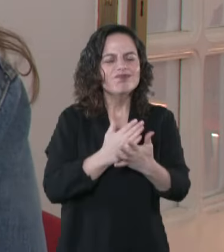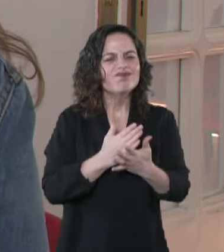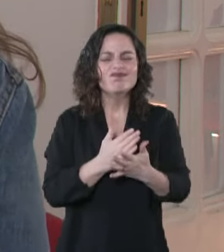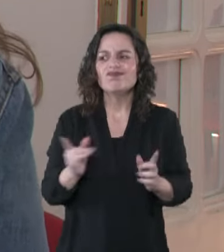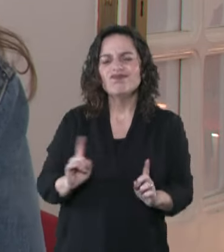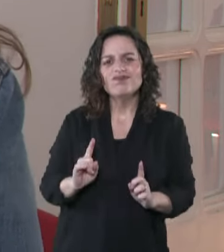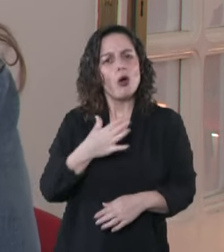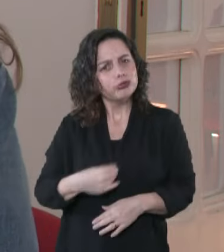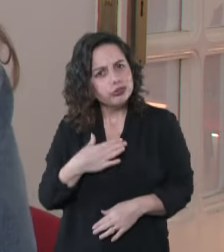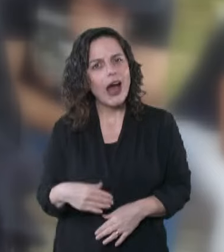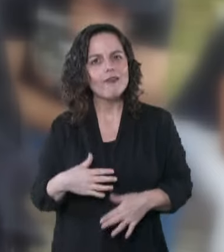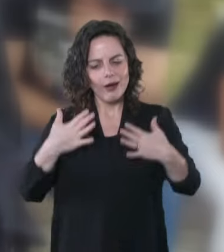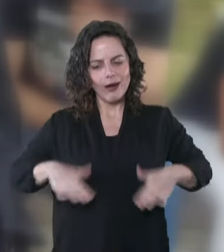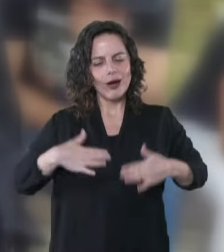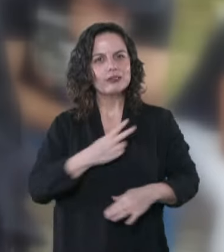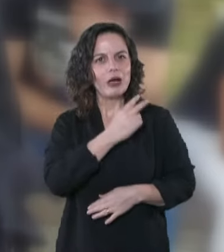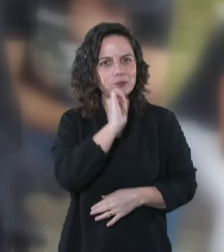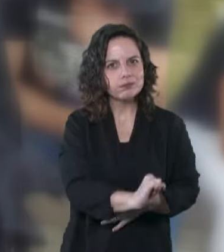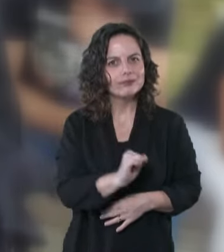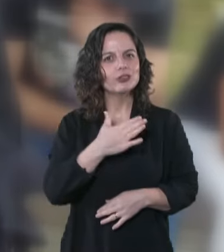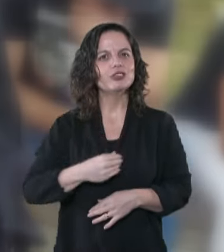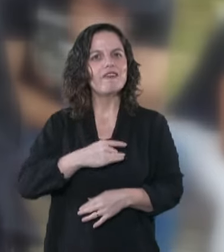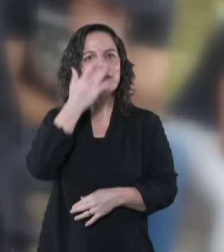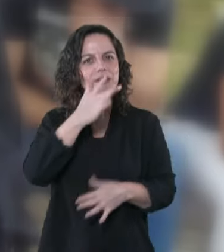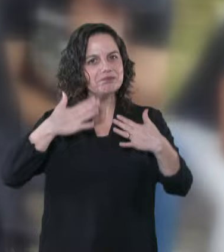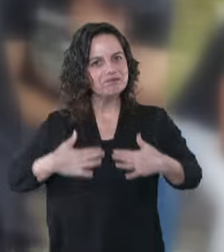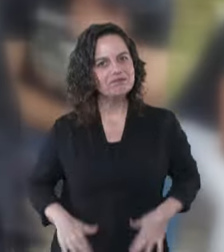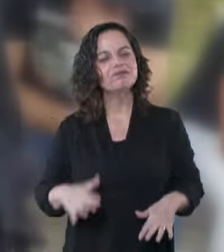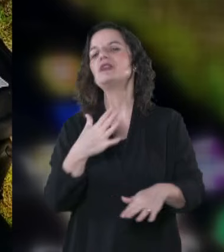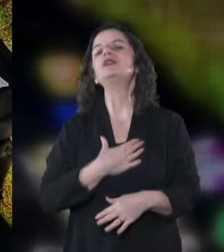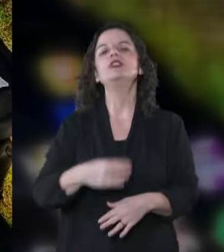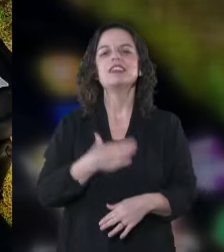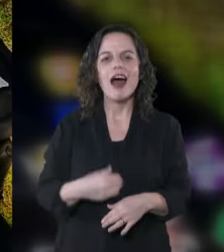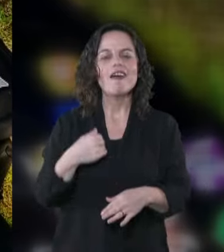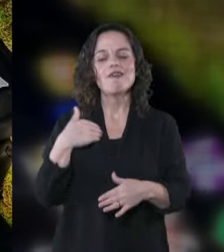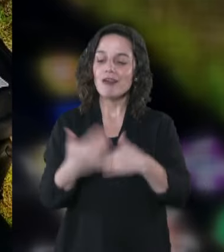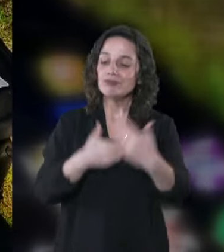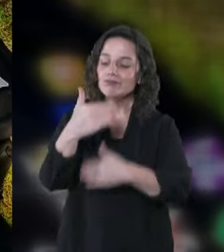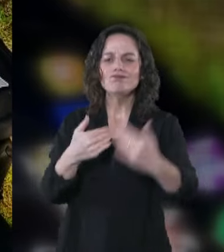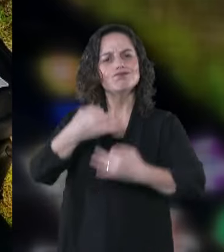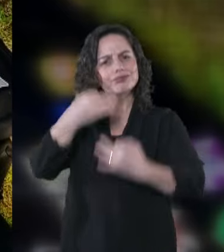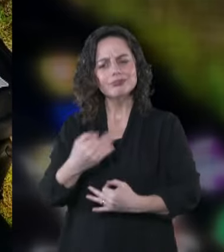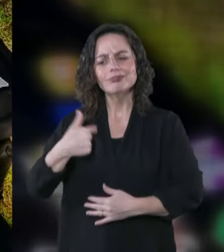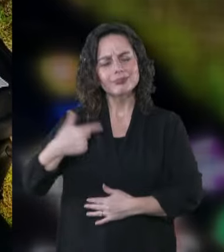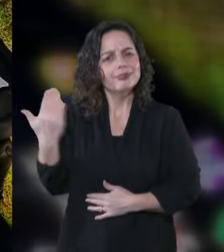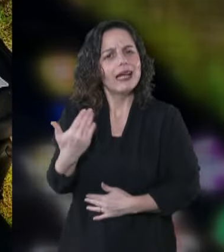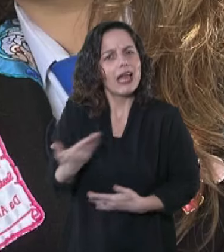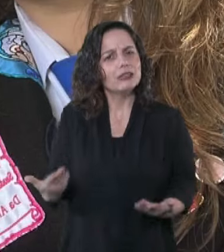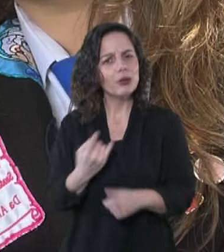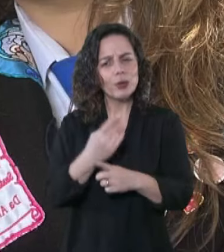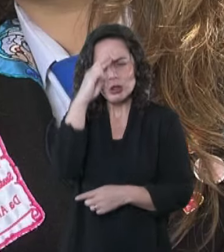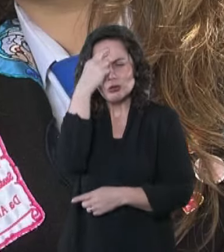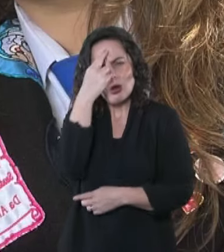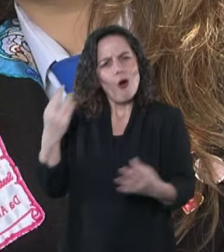me trajar, até me gostava de vestir de preto, até gostava de fazer o meu percurso como deve ser. Acho que mereço isso depois de tanto